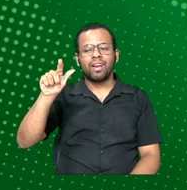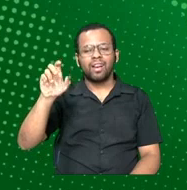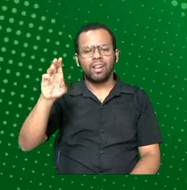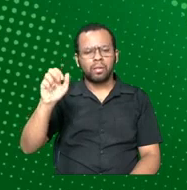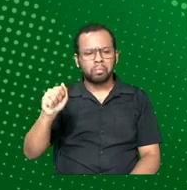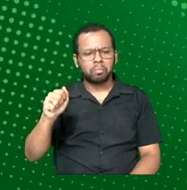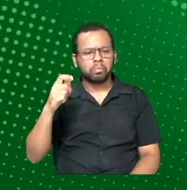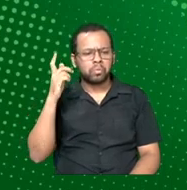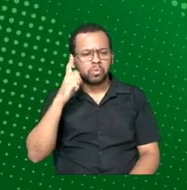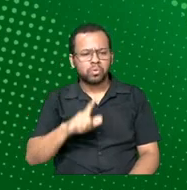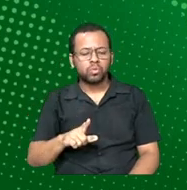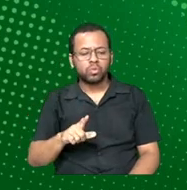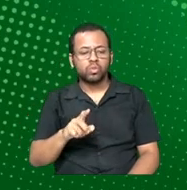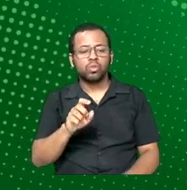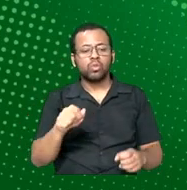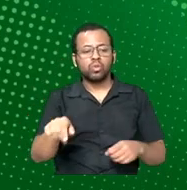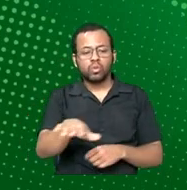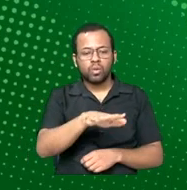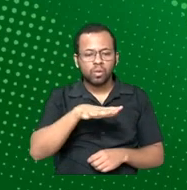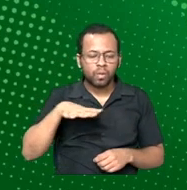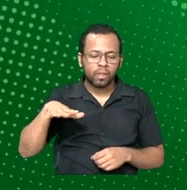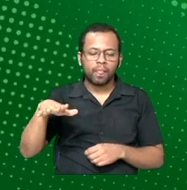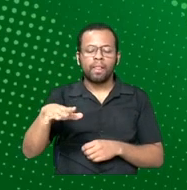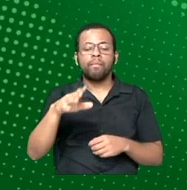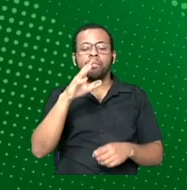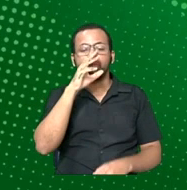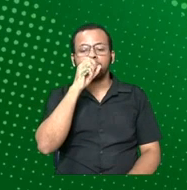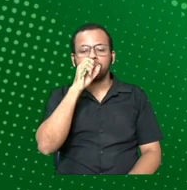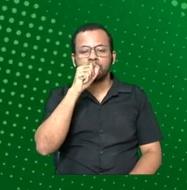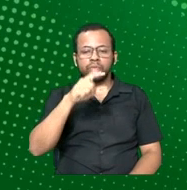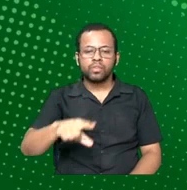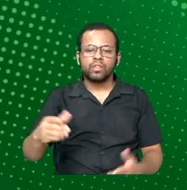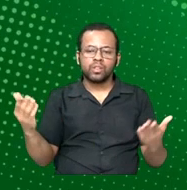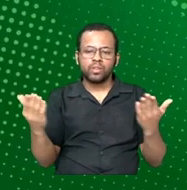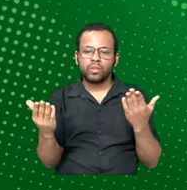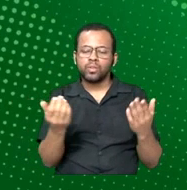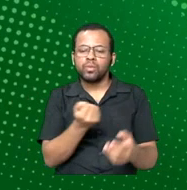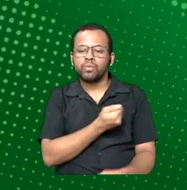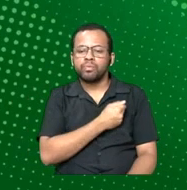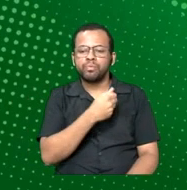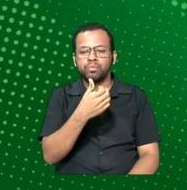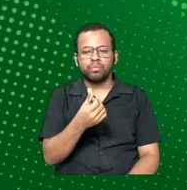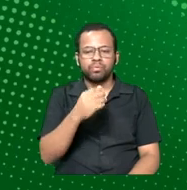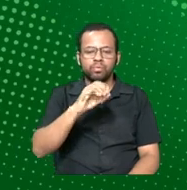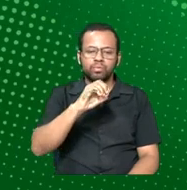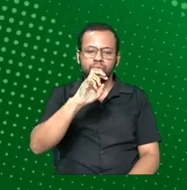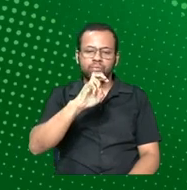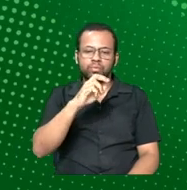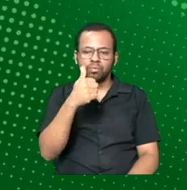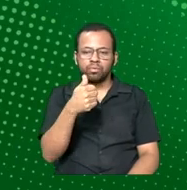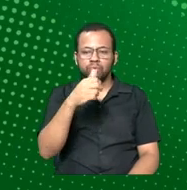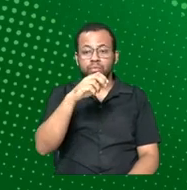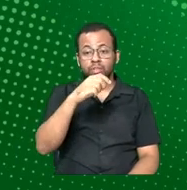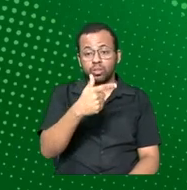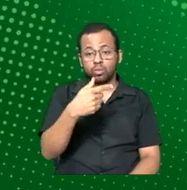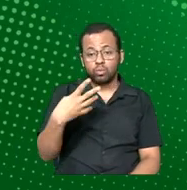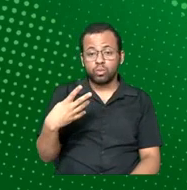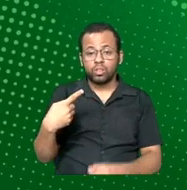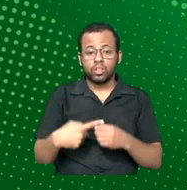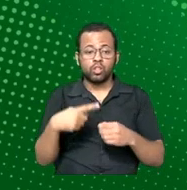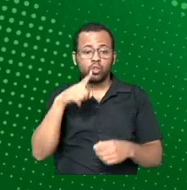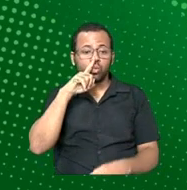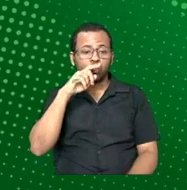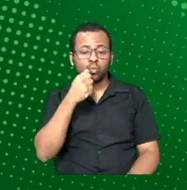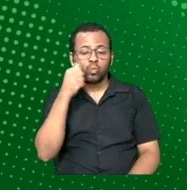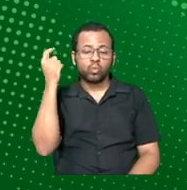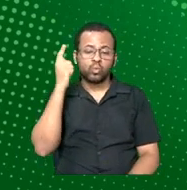onde ela reside Juninho foi para quem te Regional Laranjeiras e aqui ó 605124 WJ Aracaju